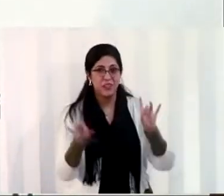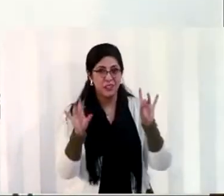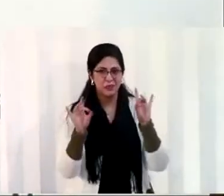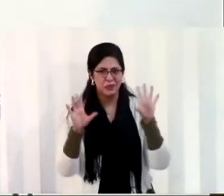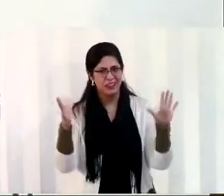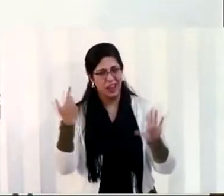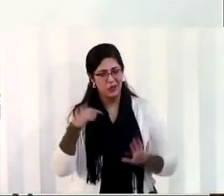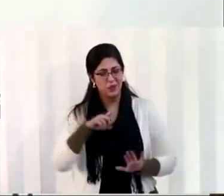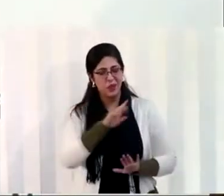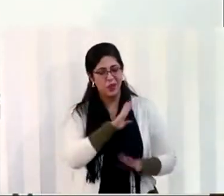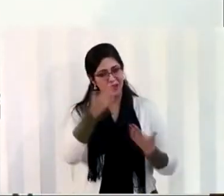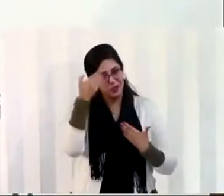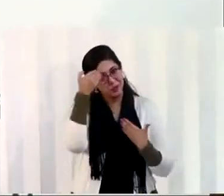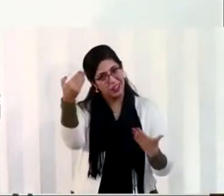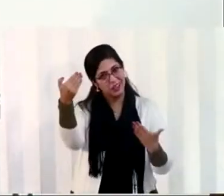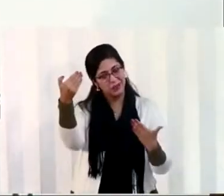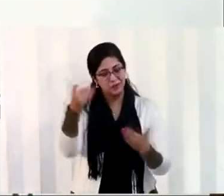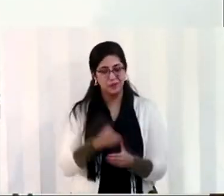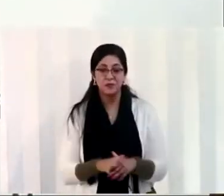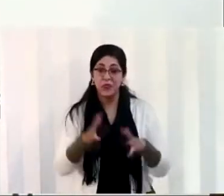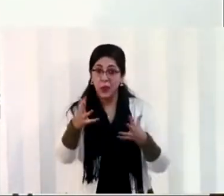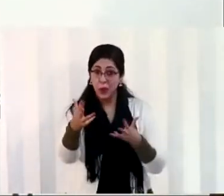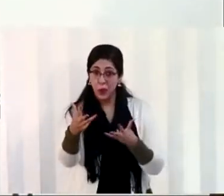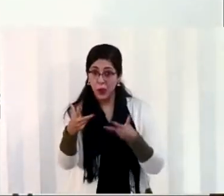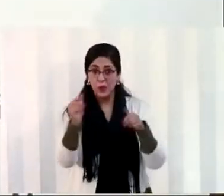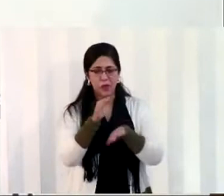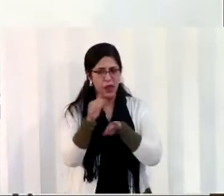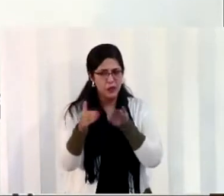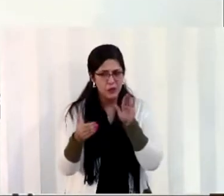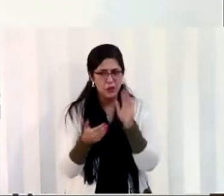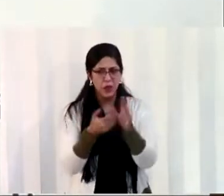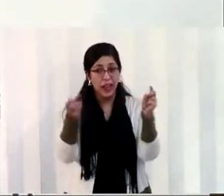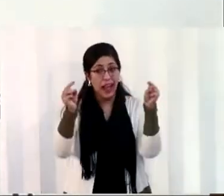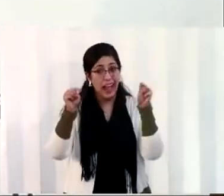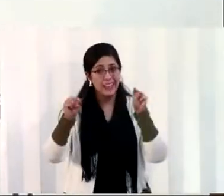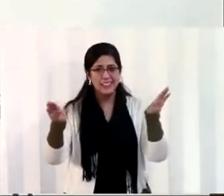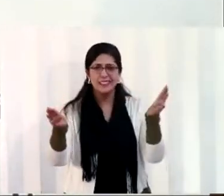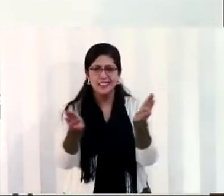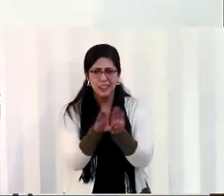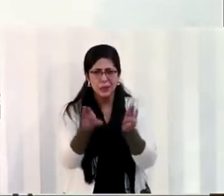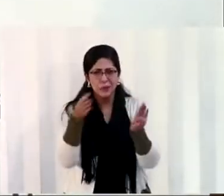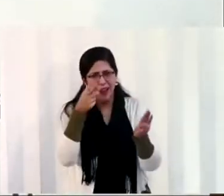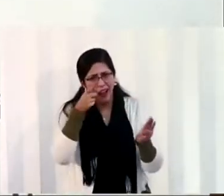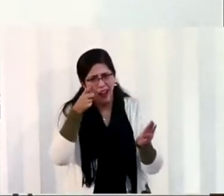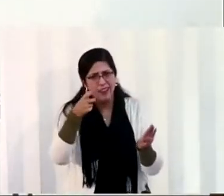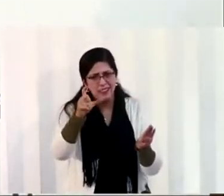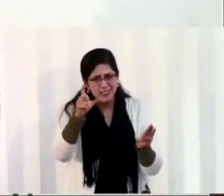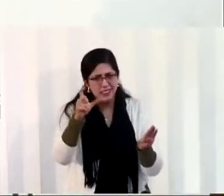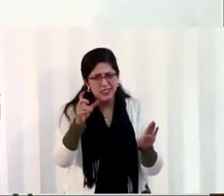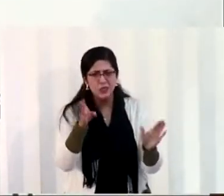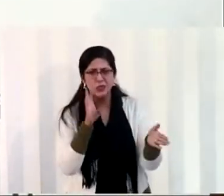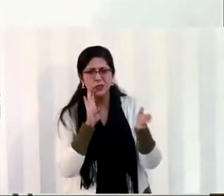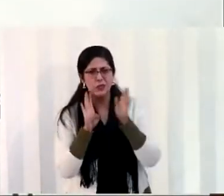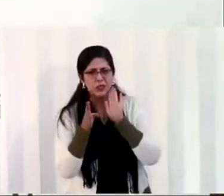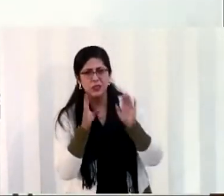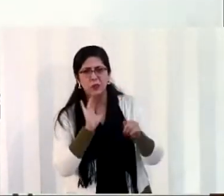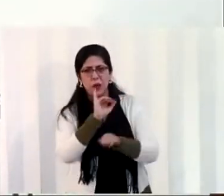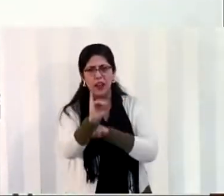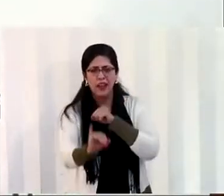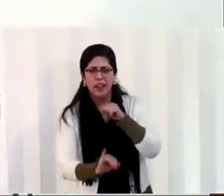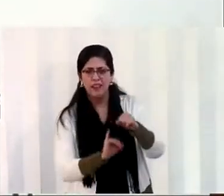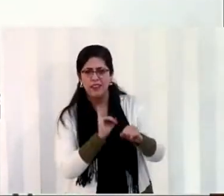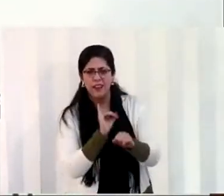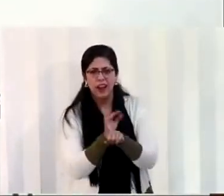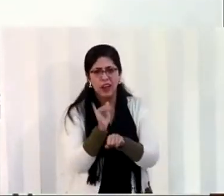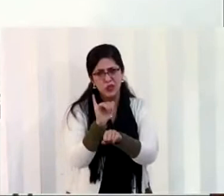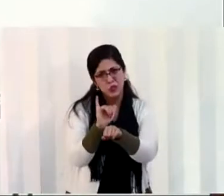obrigado. E quero convidá-los, aqueles que estão aqui, também aqueles que estão em casa, acompanhando esta transmissão, a